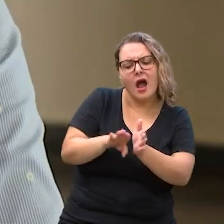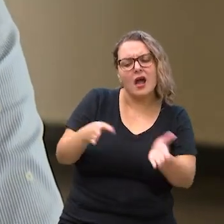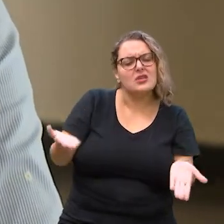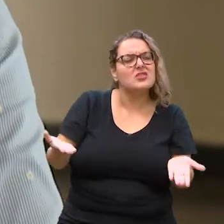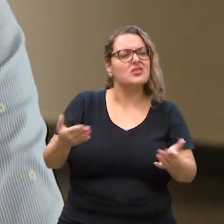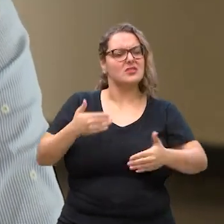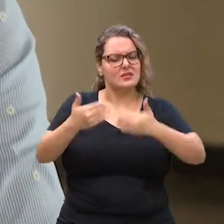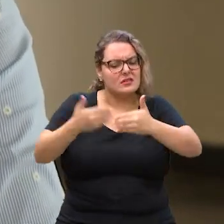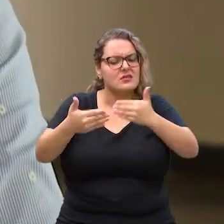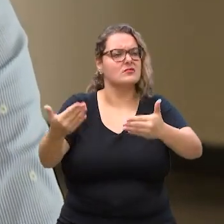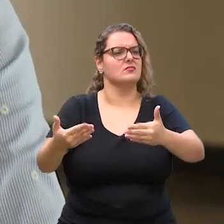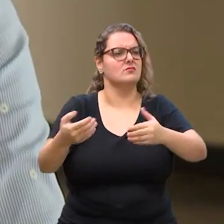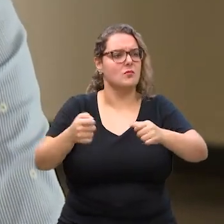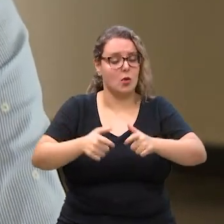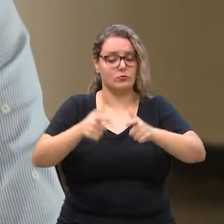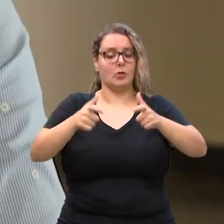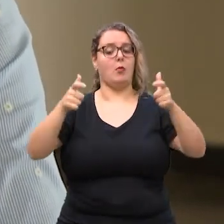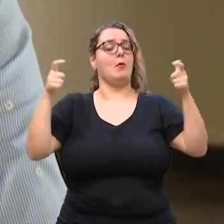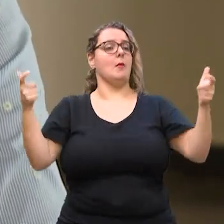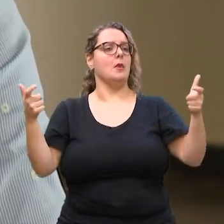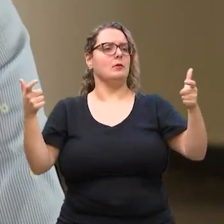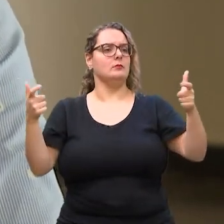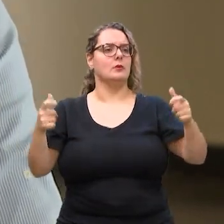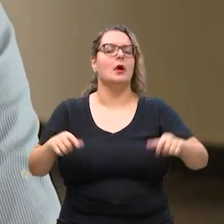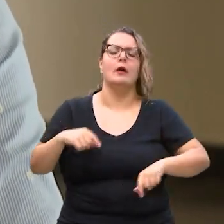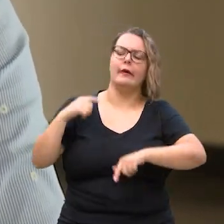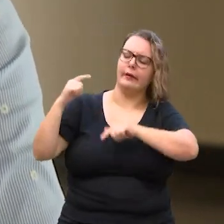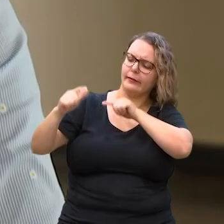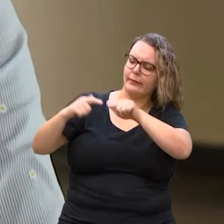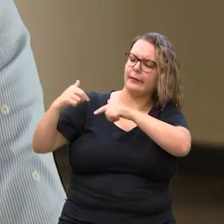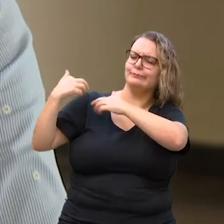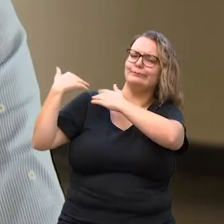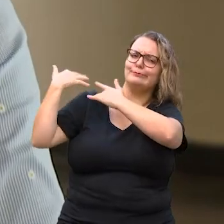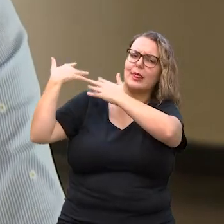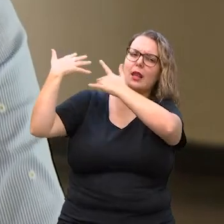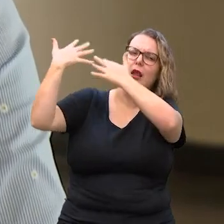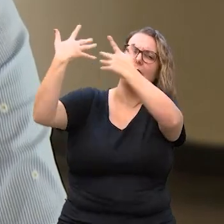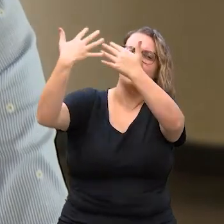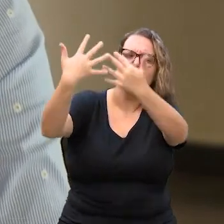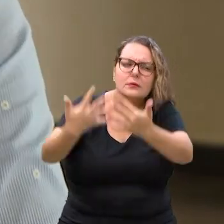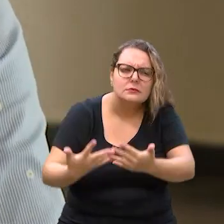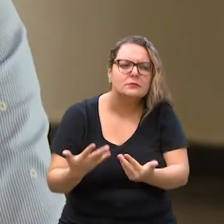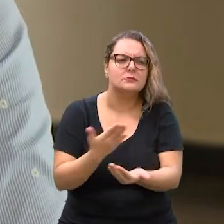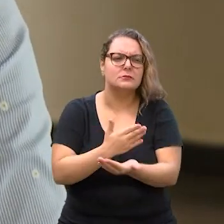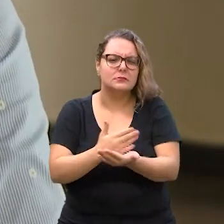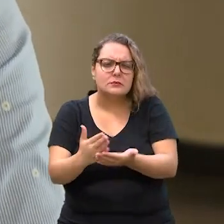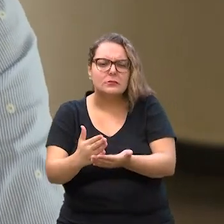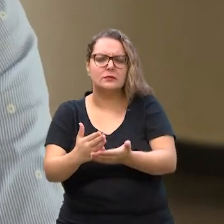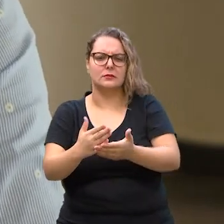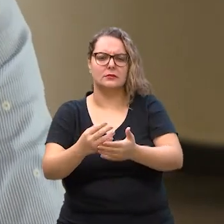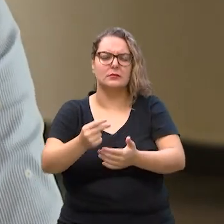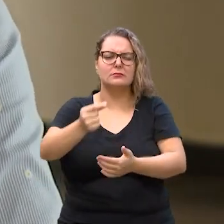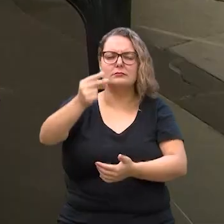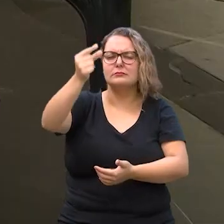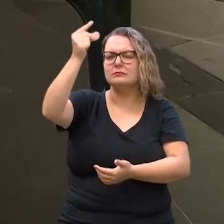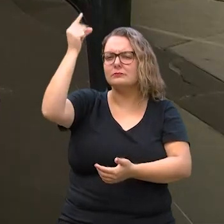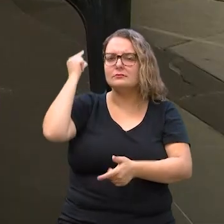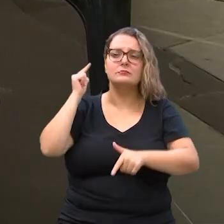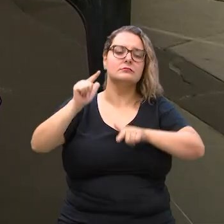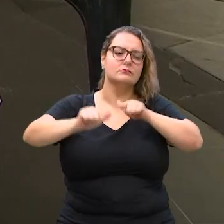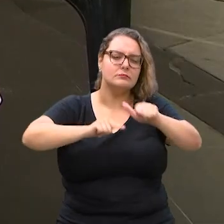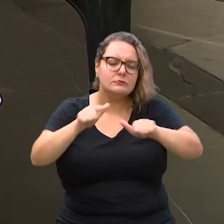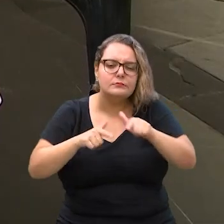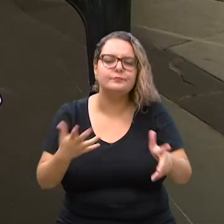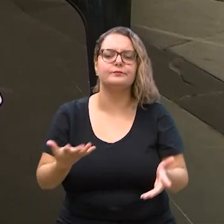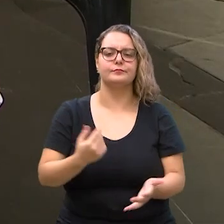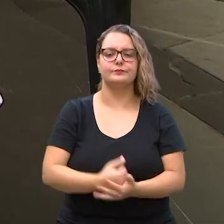desenvolvimento maior, mas isso também já vem de trabalho de pessoas muito antes que começaram a desenvolver a área, como o João Carvalhais lá atrás, né,